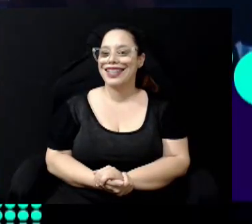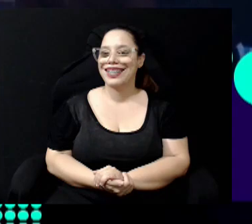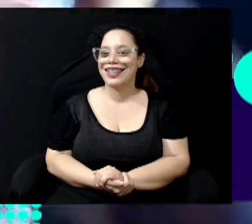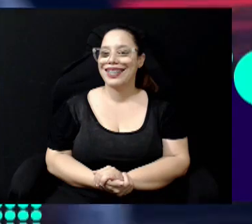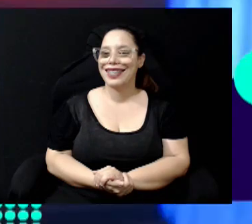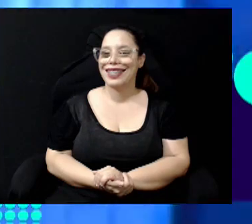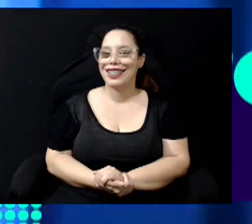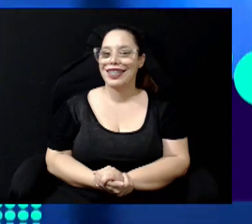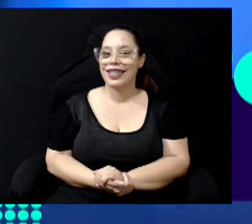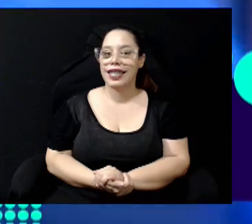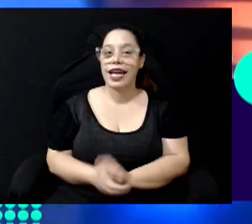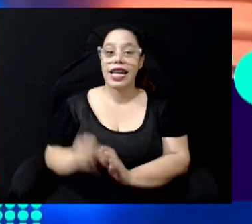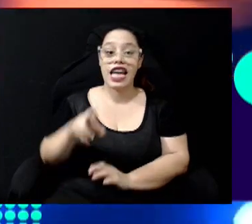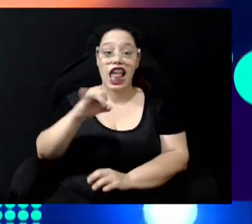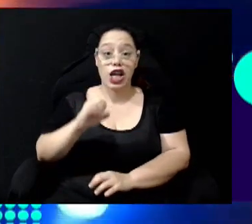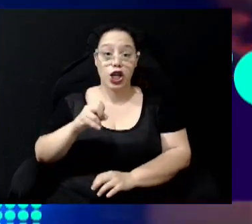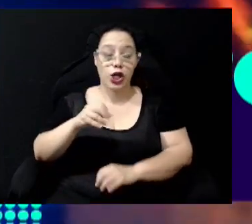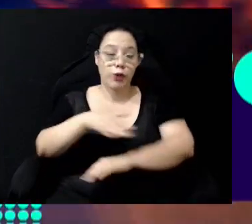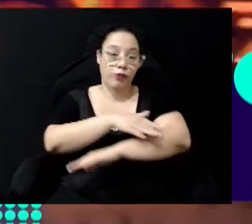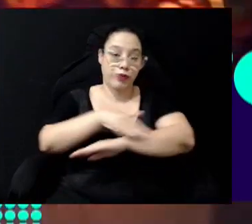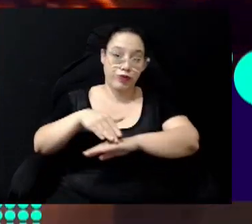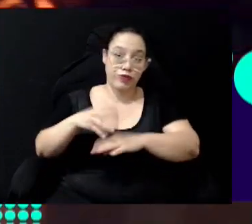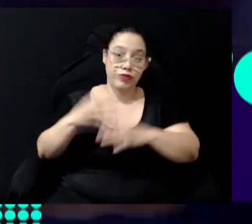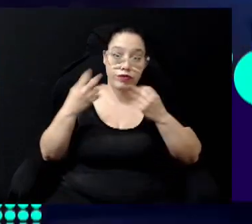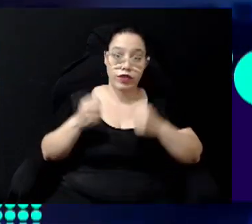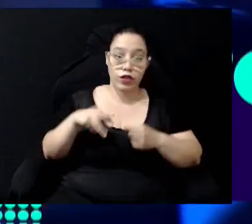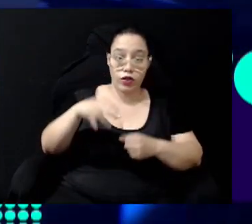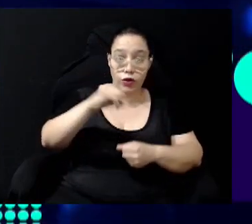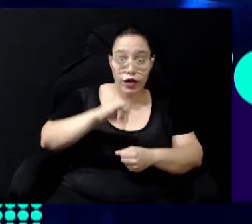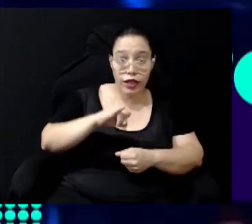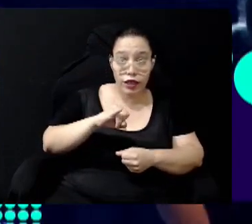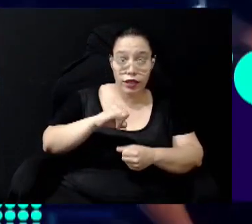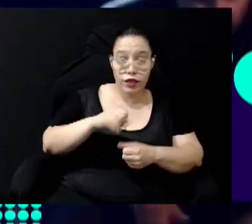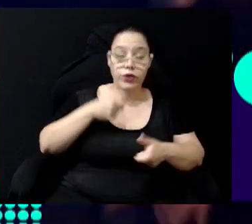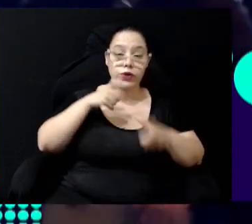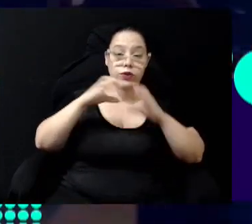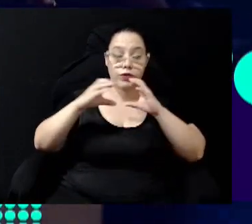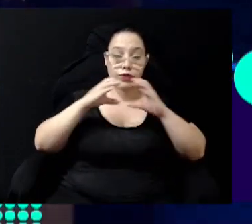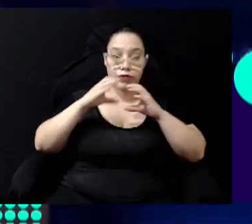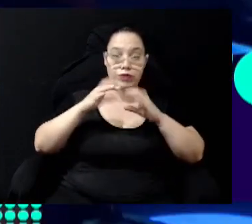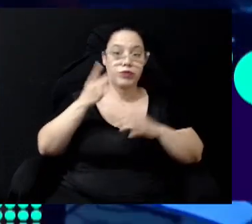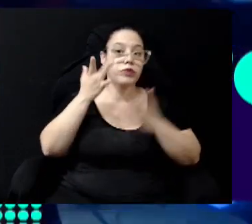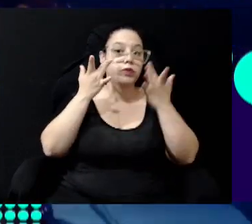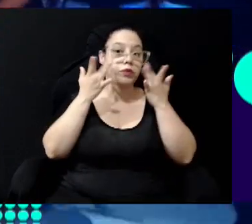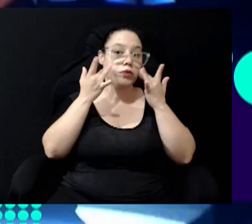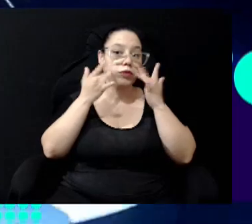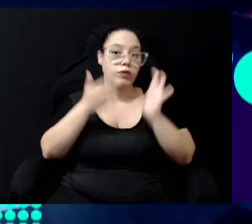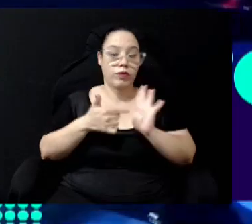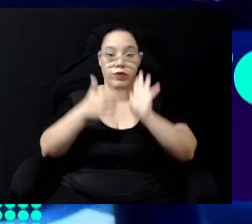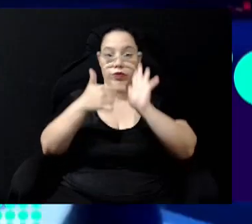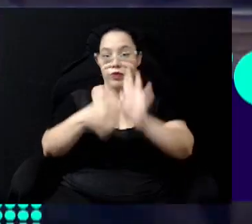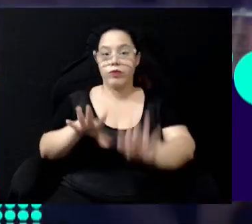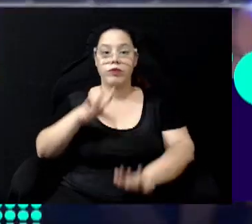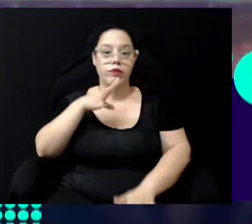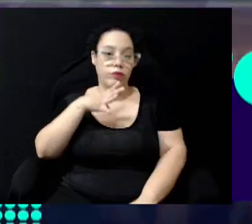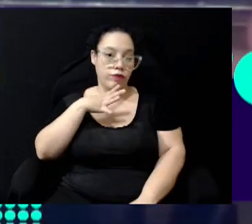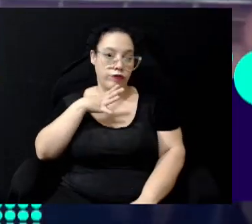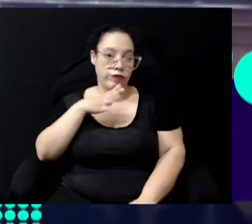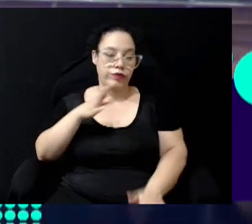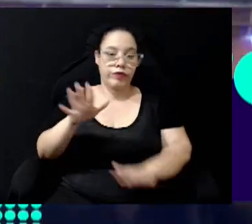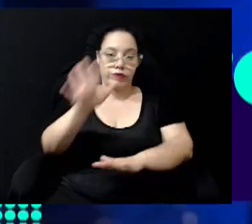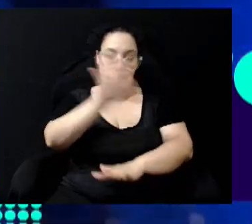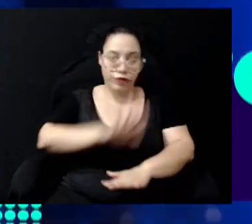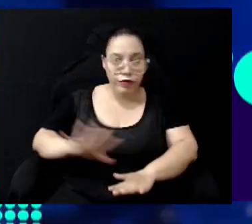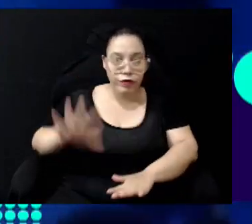César Moreiras recebe Tony Garrido, cantor, ator e apresentador, conhecido nacionalmente por seus